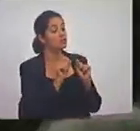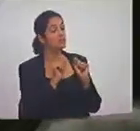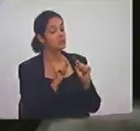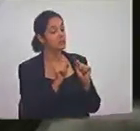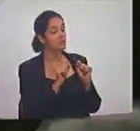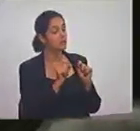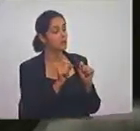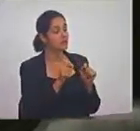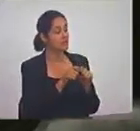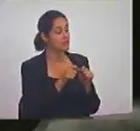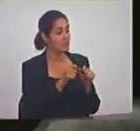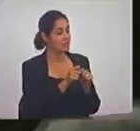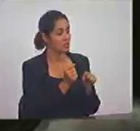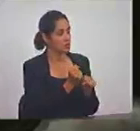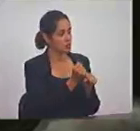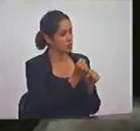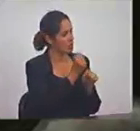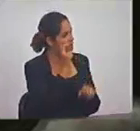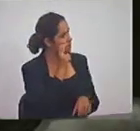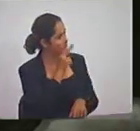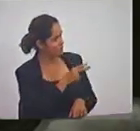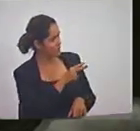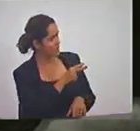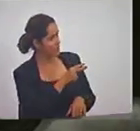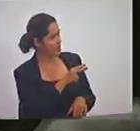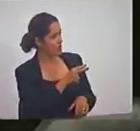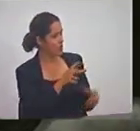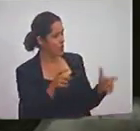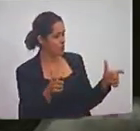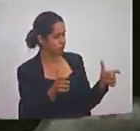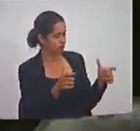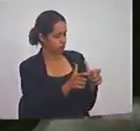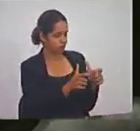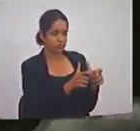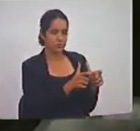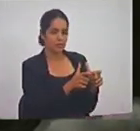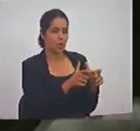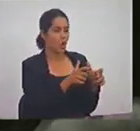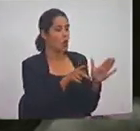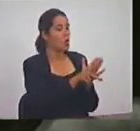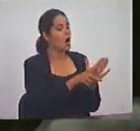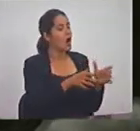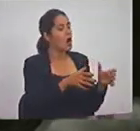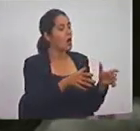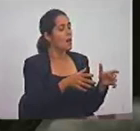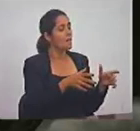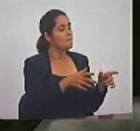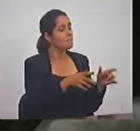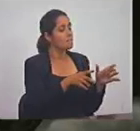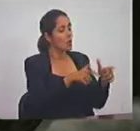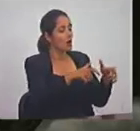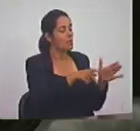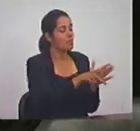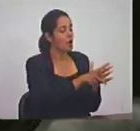quiosque. E o Dado, na hora, ele viu que esse quiosque fica muito pequeno. E ele determinou, no dia, que fosse